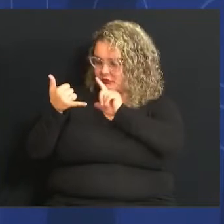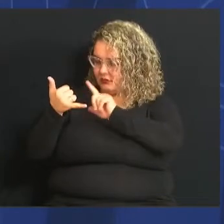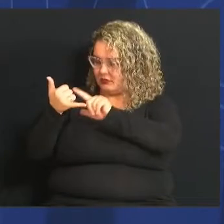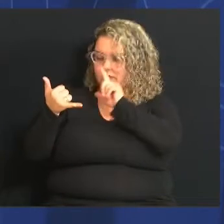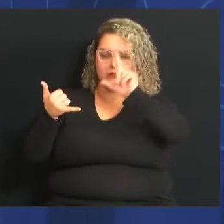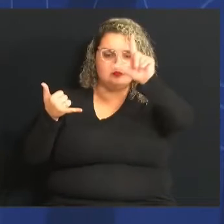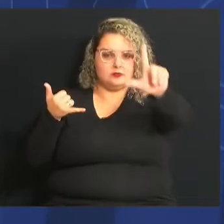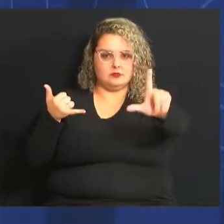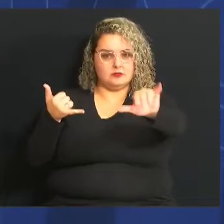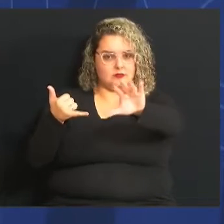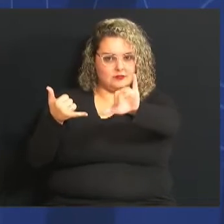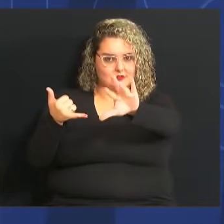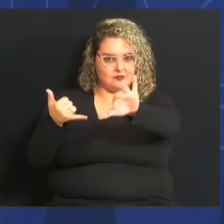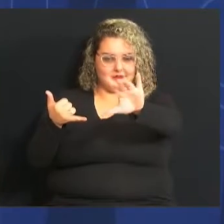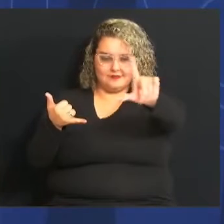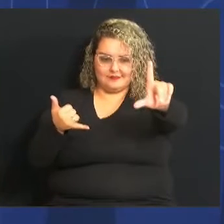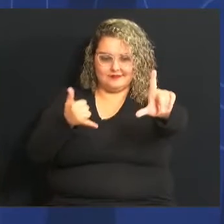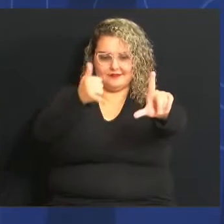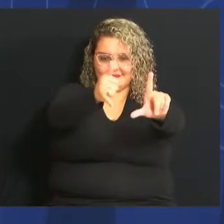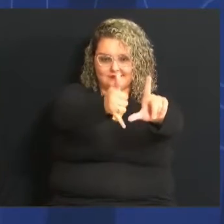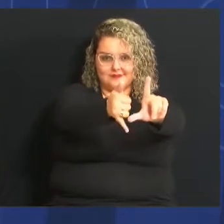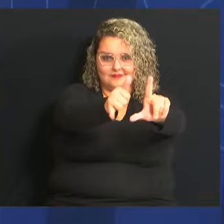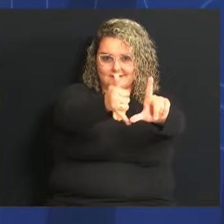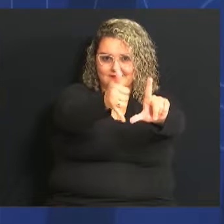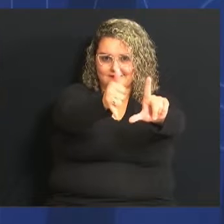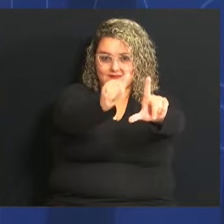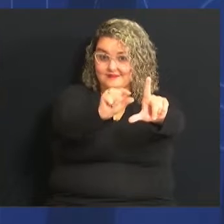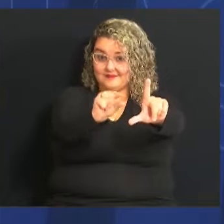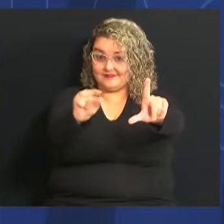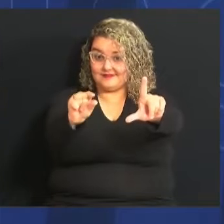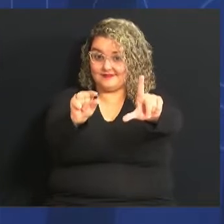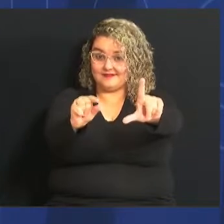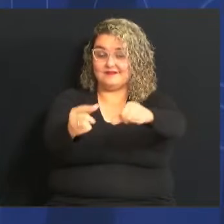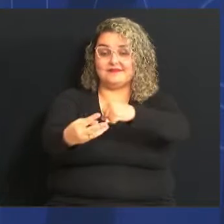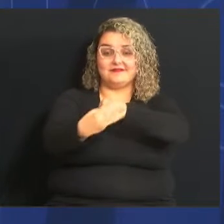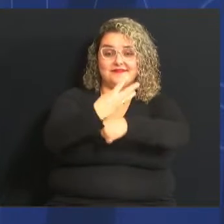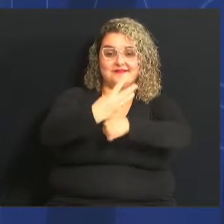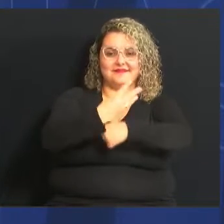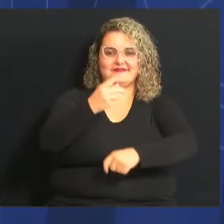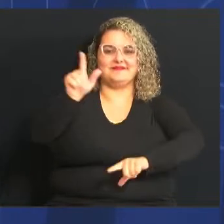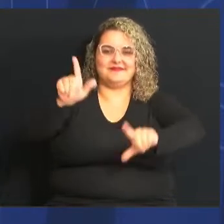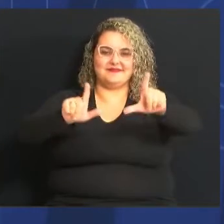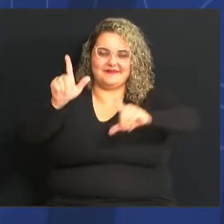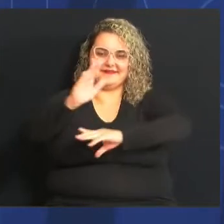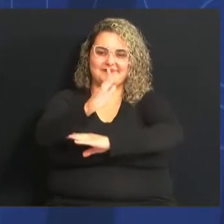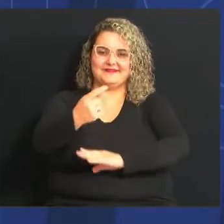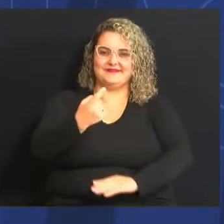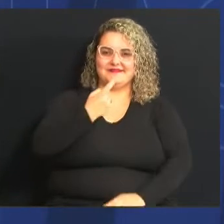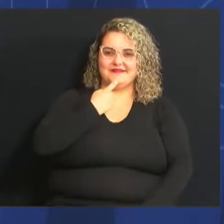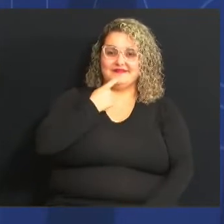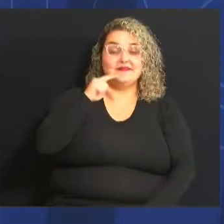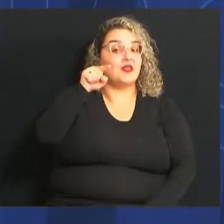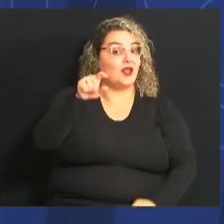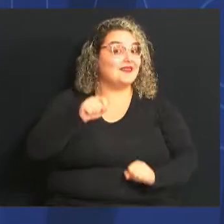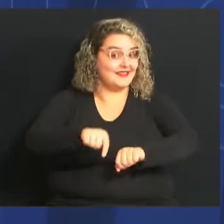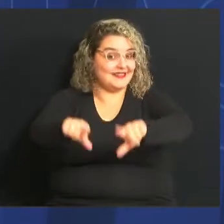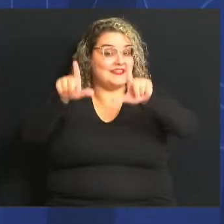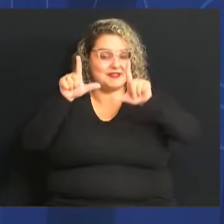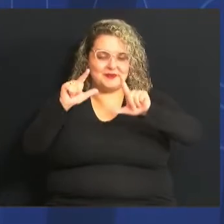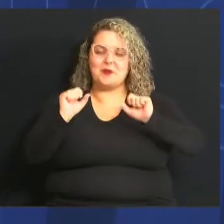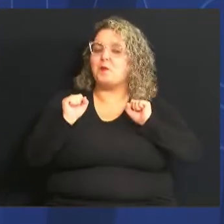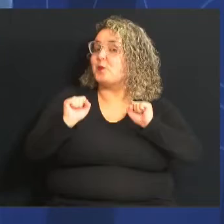para este QR Code, já aparece uma mensagem aí no seu celular. O WhatsApp da TV Câmara Campinas, você aperta e